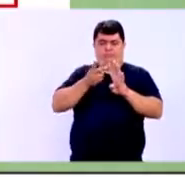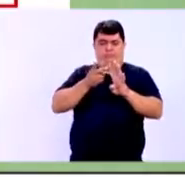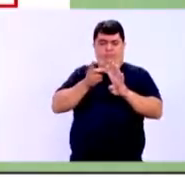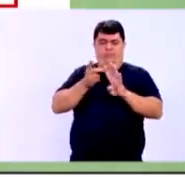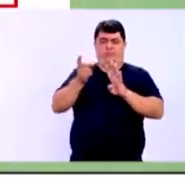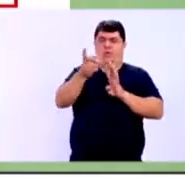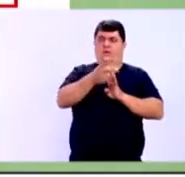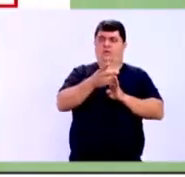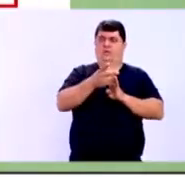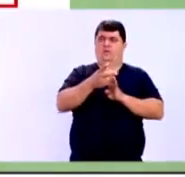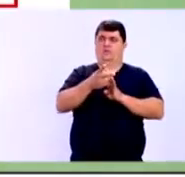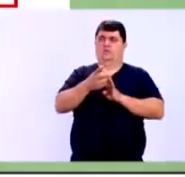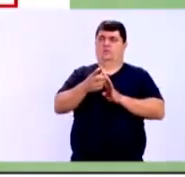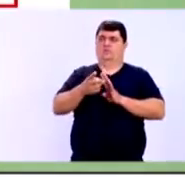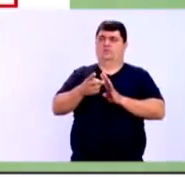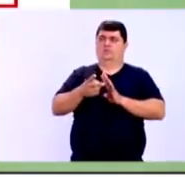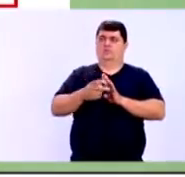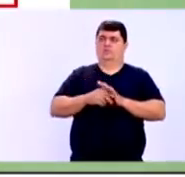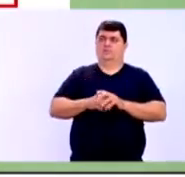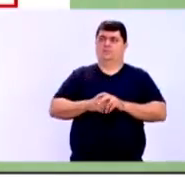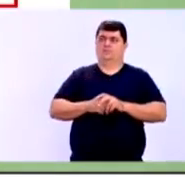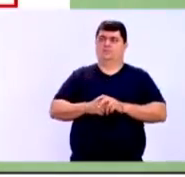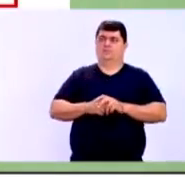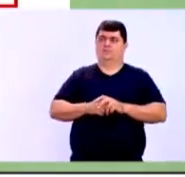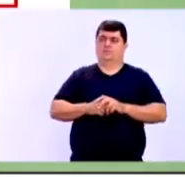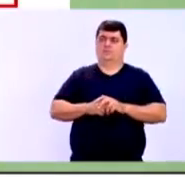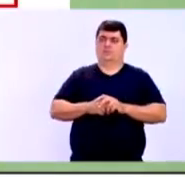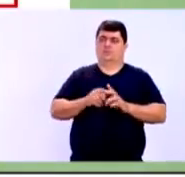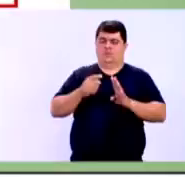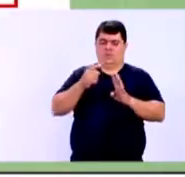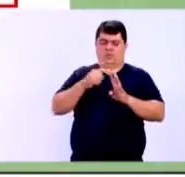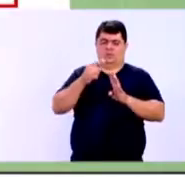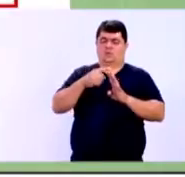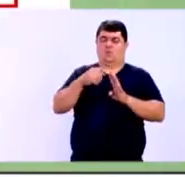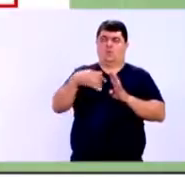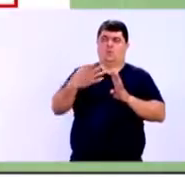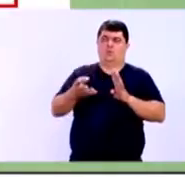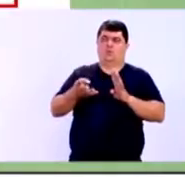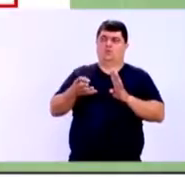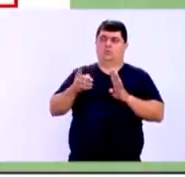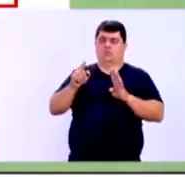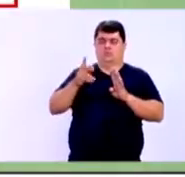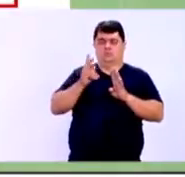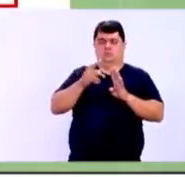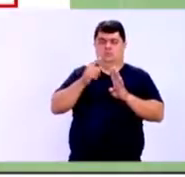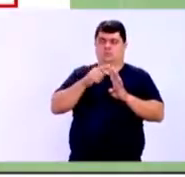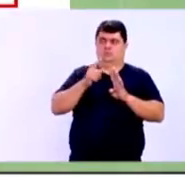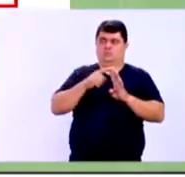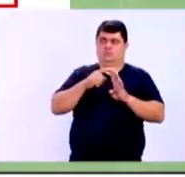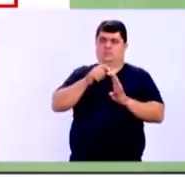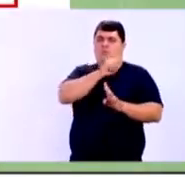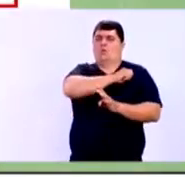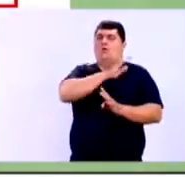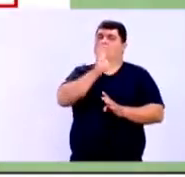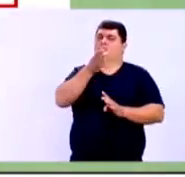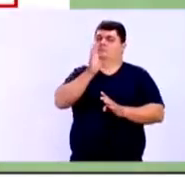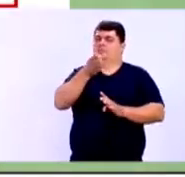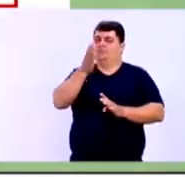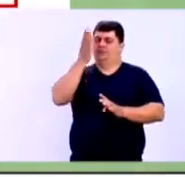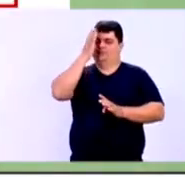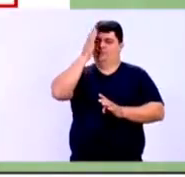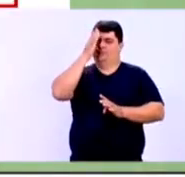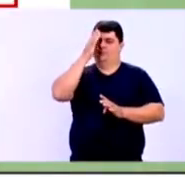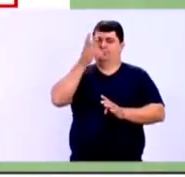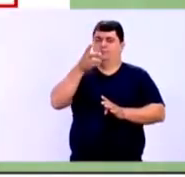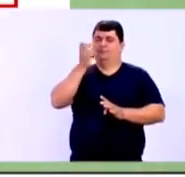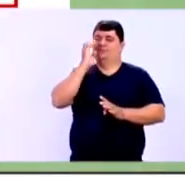90? Eu pego esse primeiro aqui ou eu pego o segundo? Os alunos, com certeza, professor, já